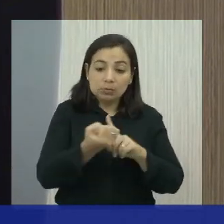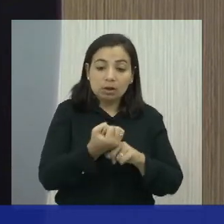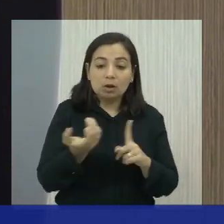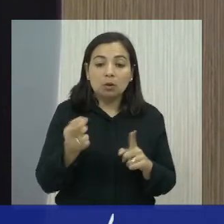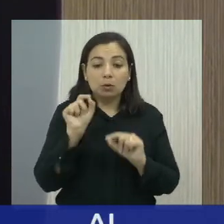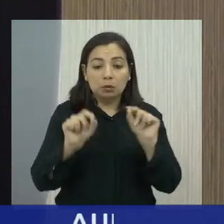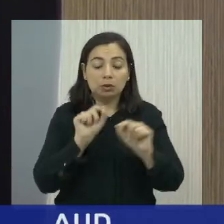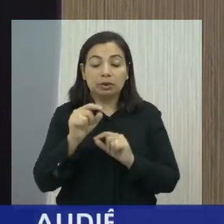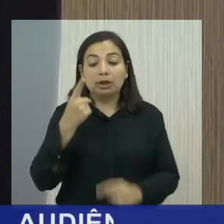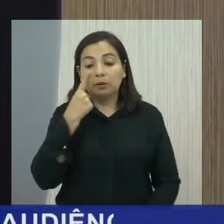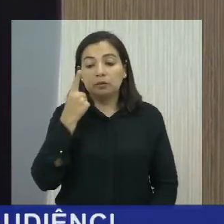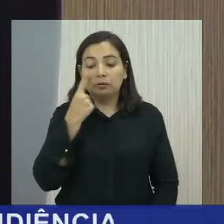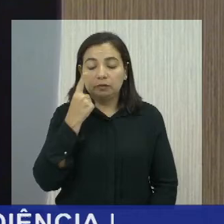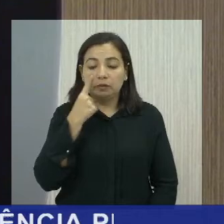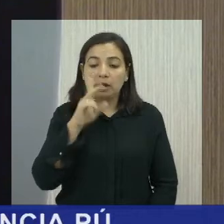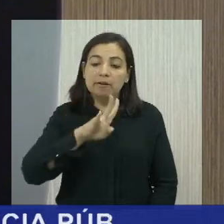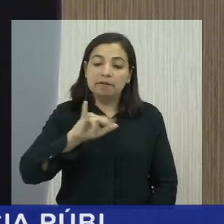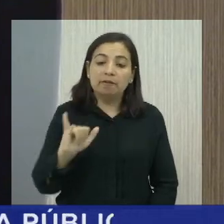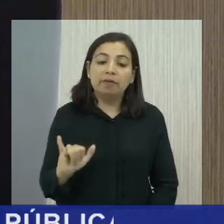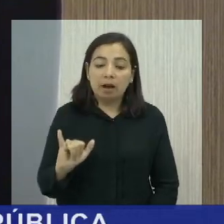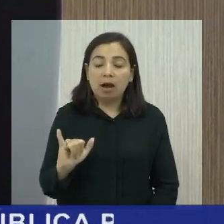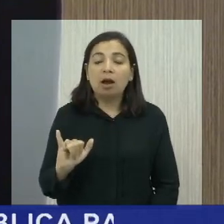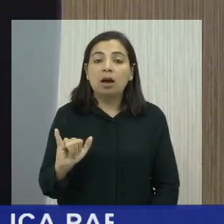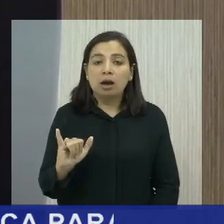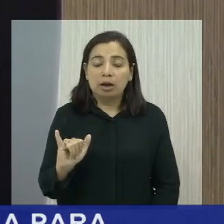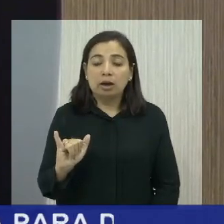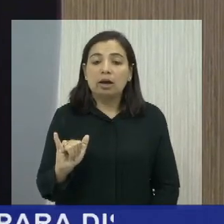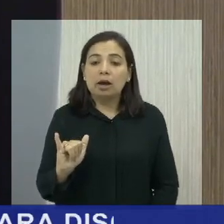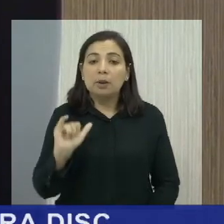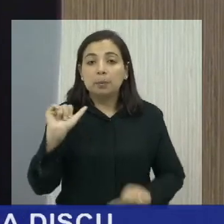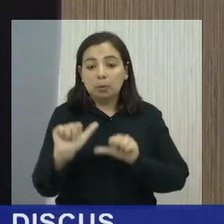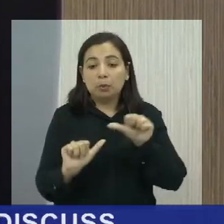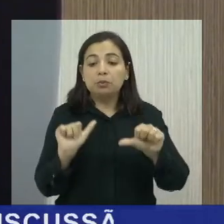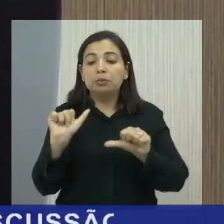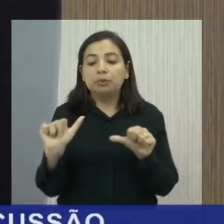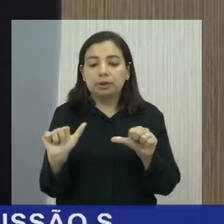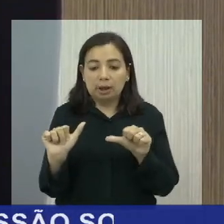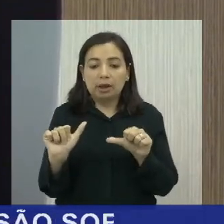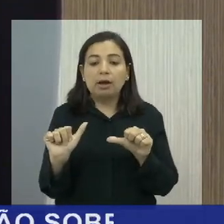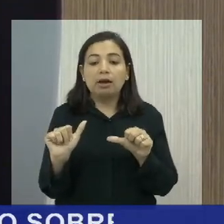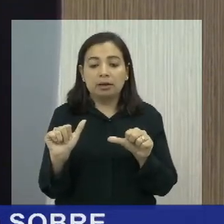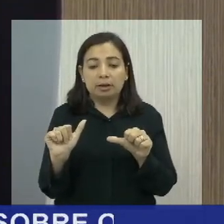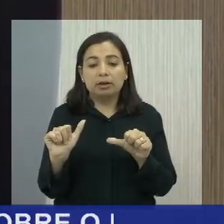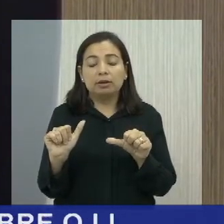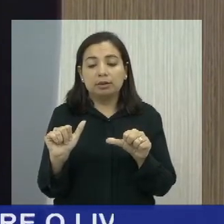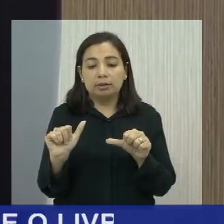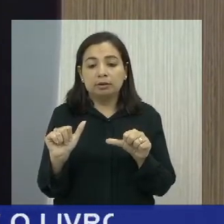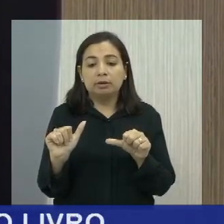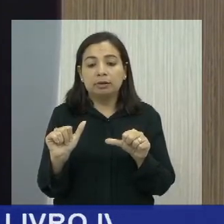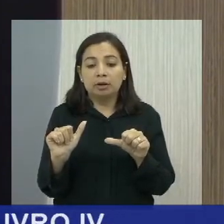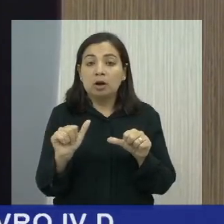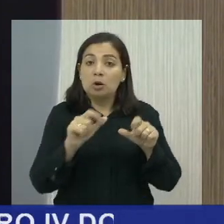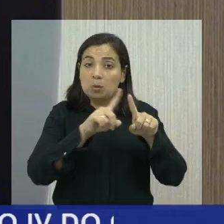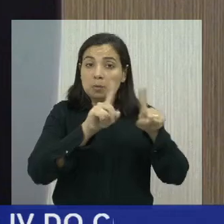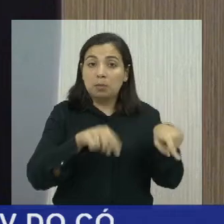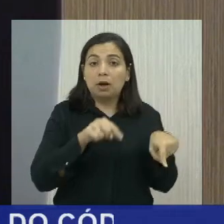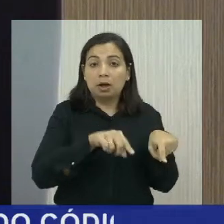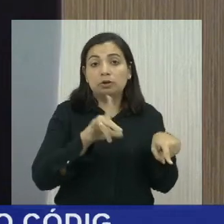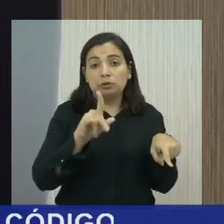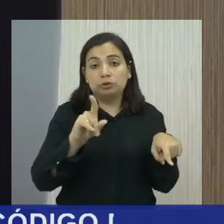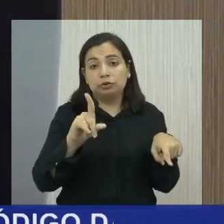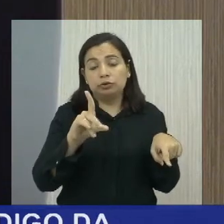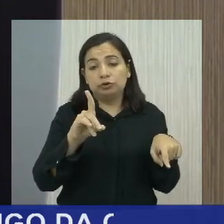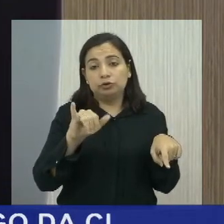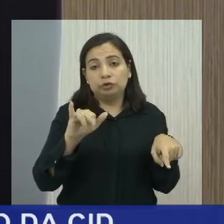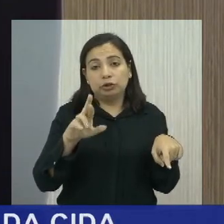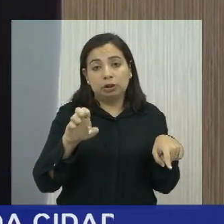de intervenções que, muitas vezes, altera o próprio plano diretor,